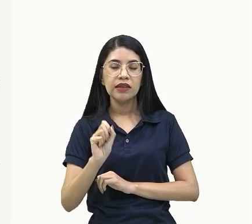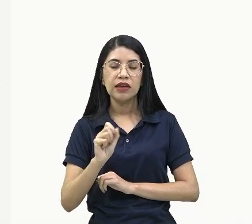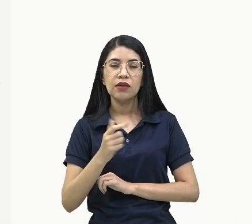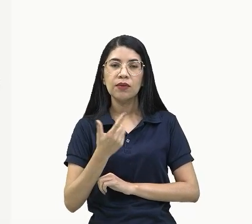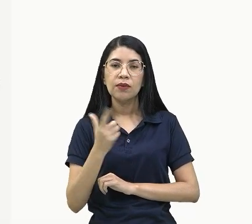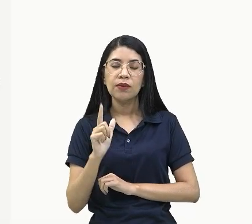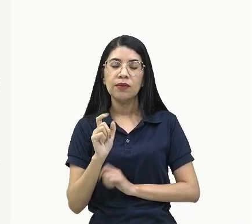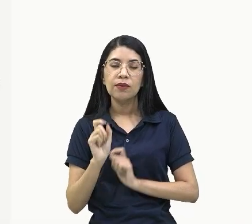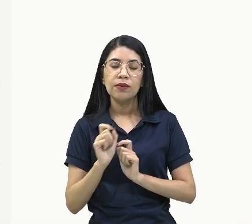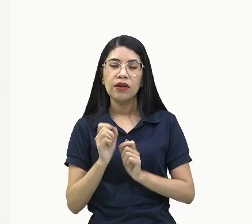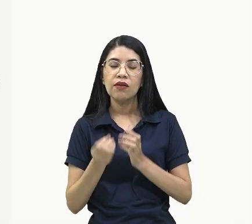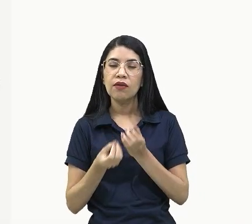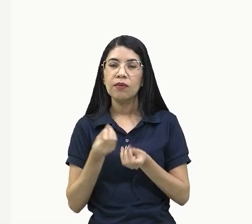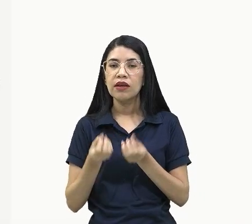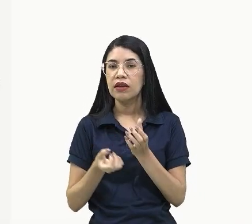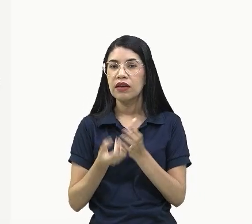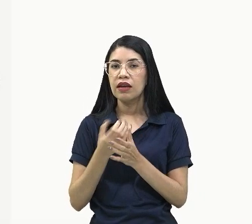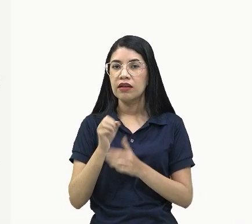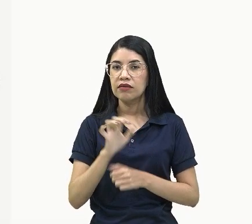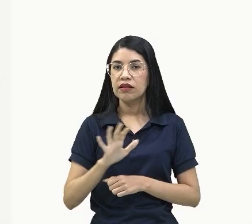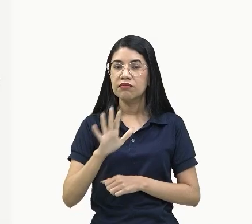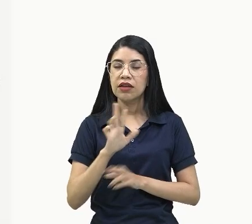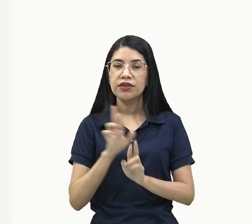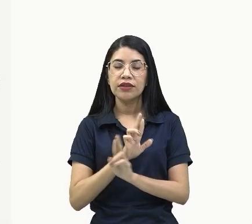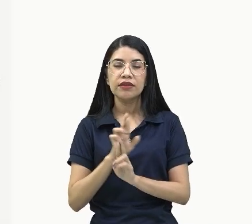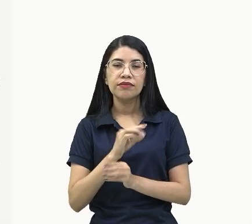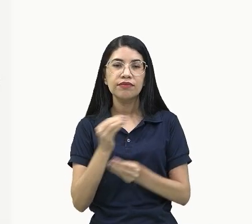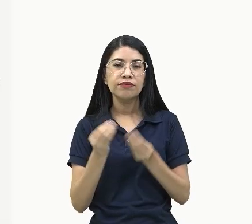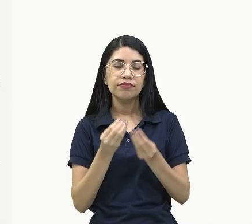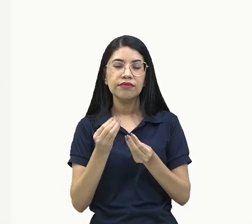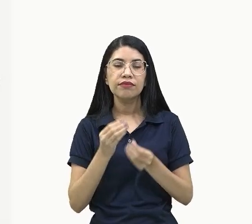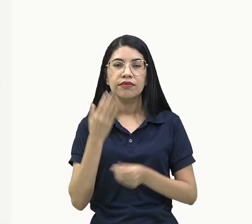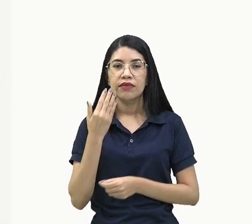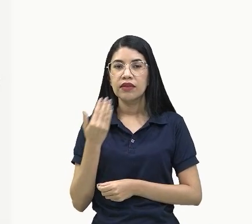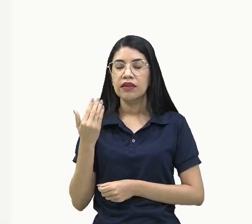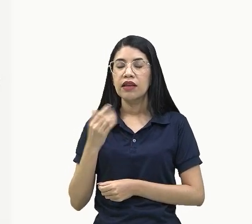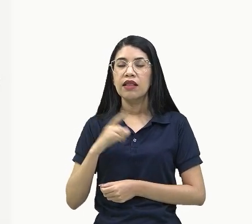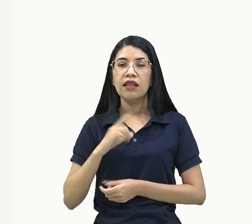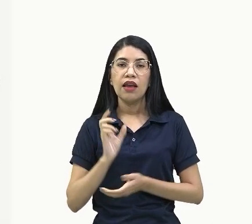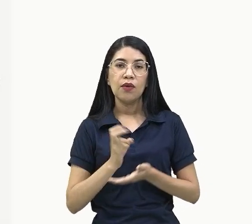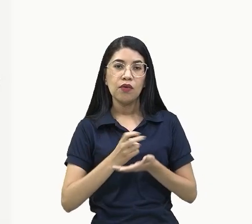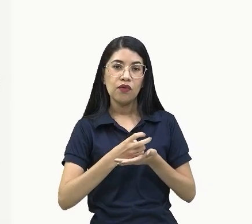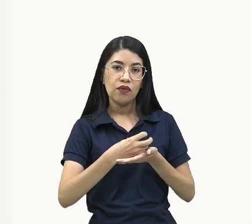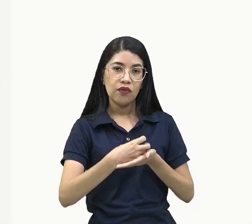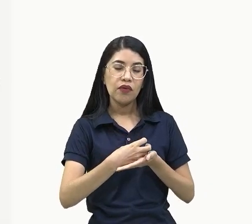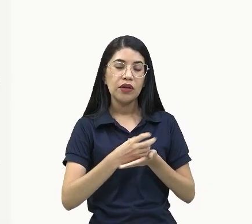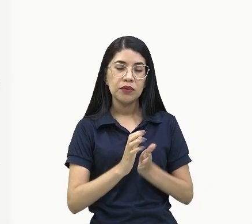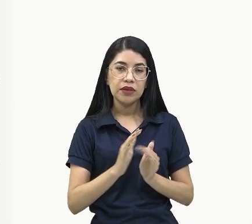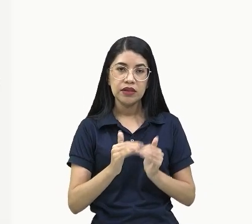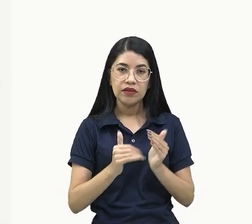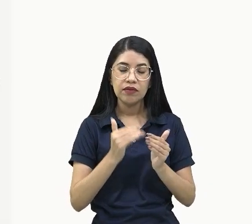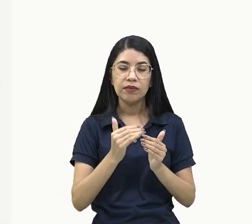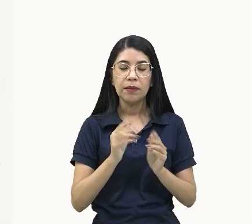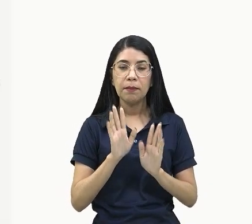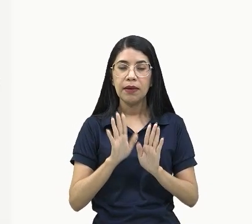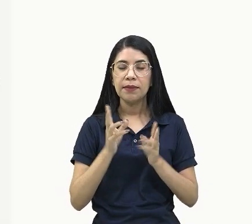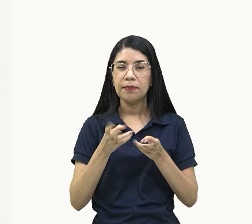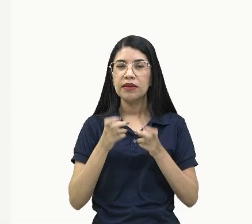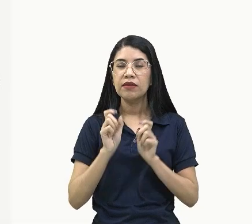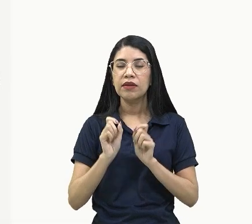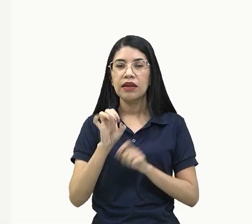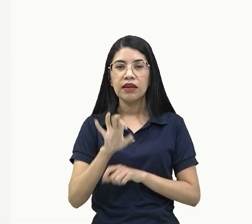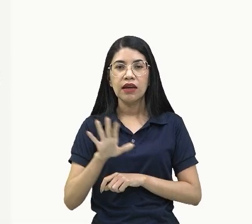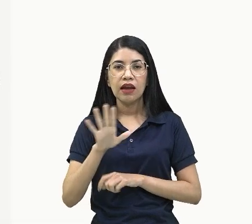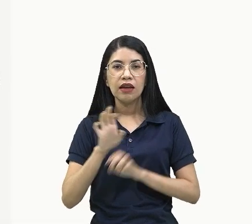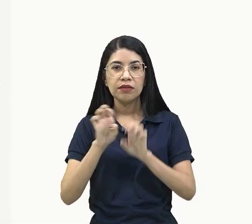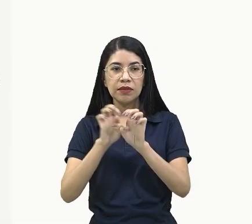né, o que nós temos da imagem. Vejam só, nós temos aqui um embrião em desenvolvimento. Verifiquem aqui, ó, a estrutura que